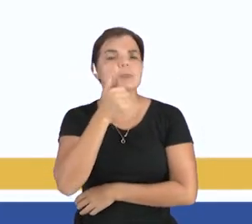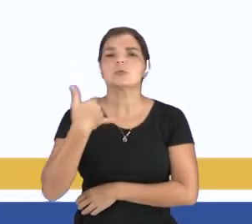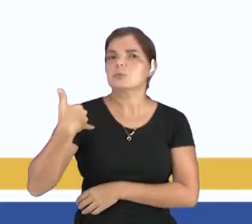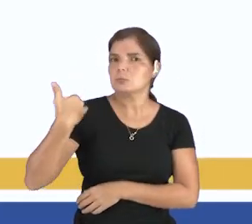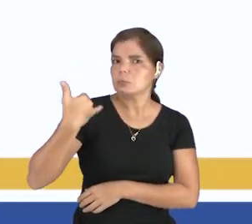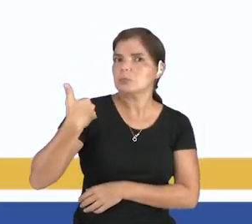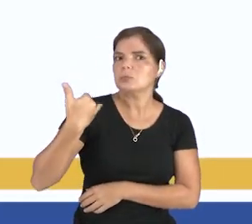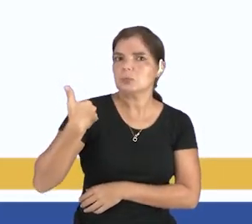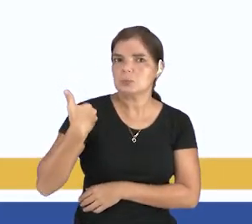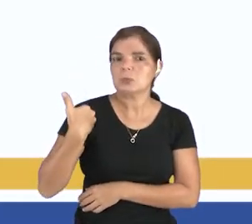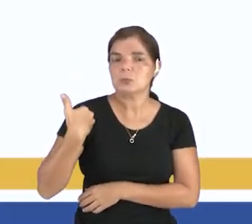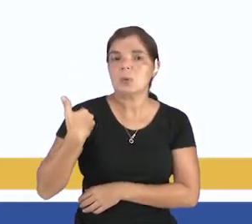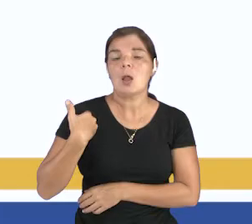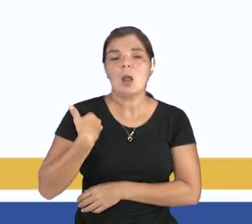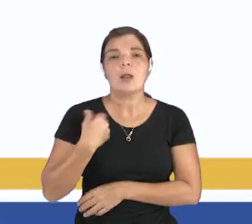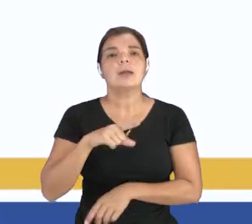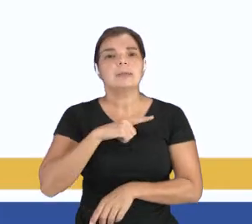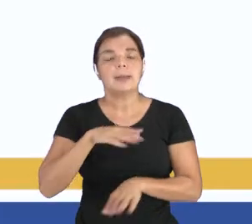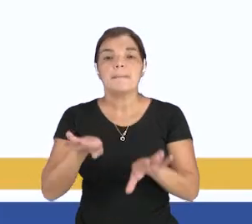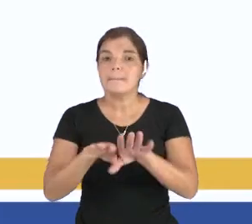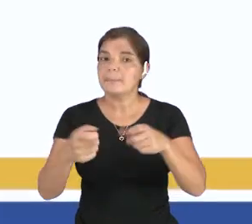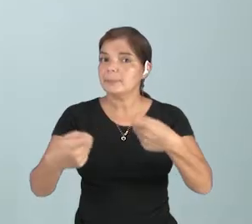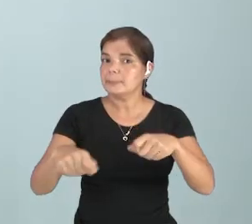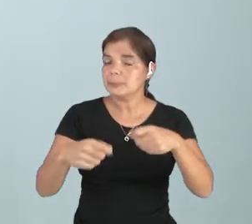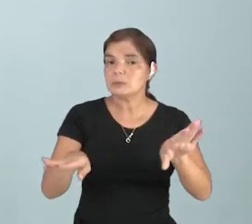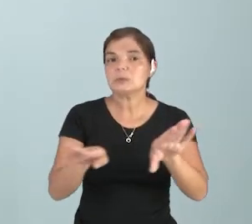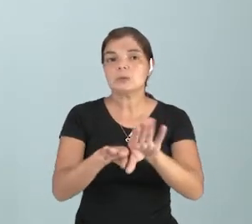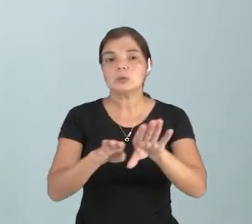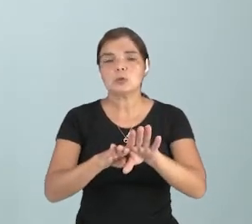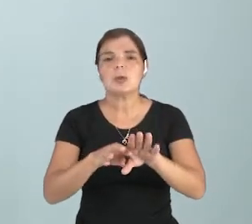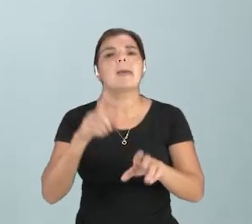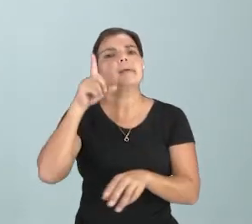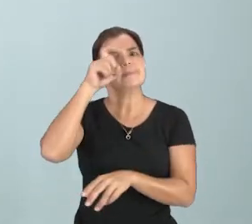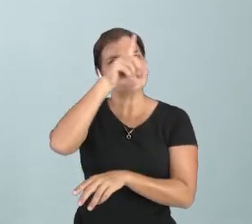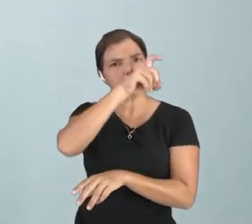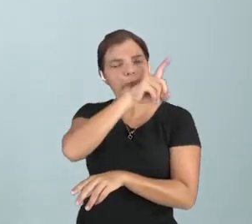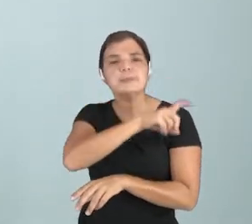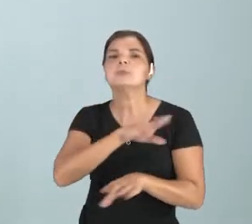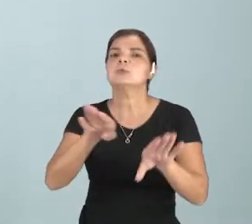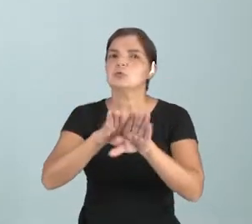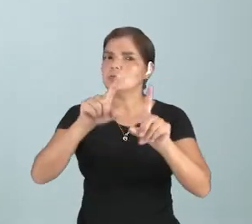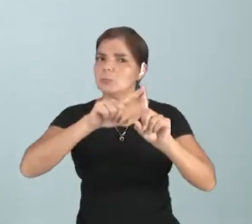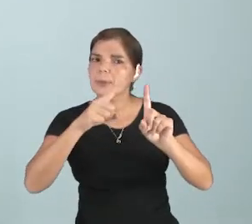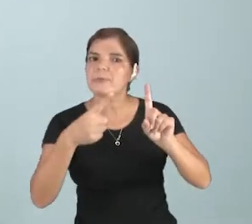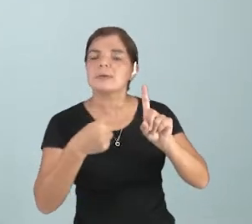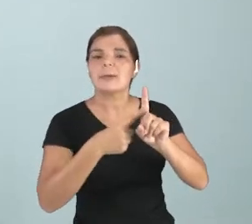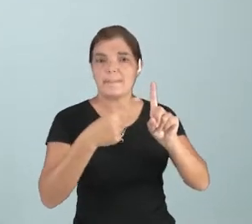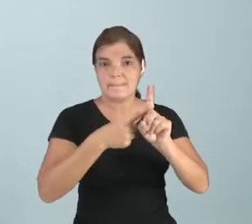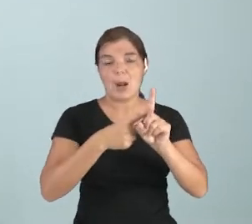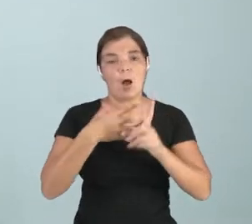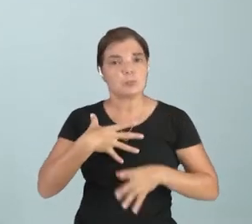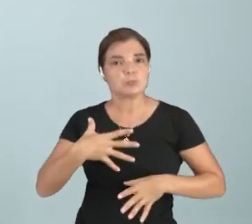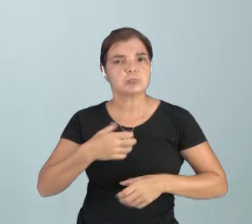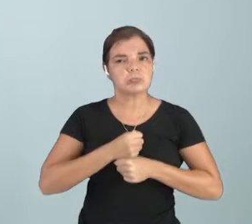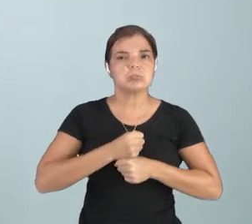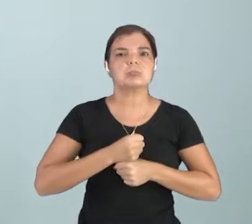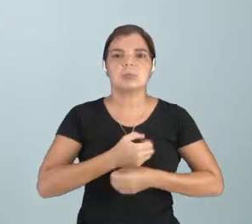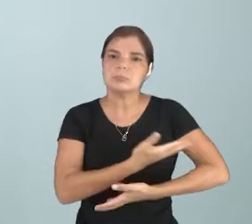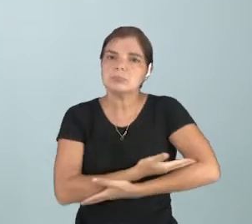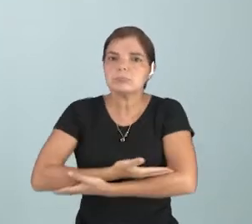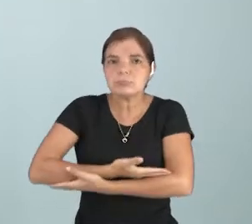período, ela começa a ficar mais debilitada, né, no sentido de segurar ali o feto dentro do